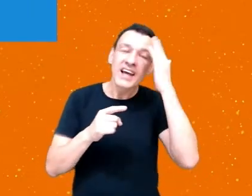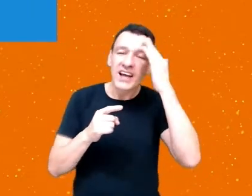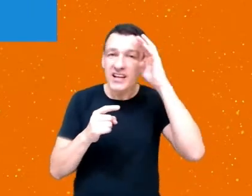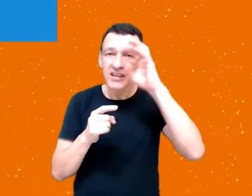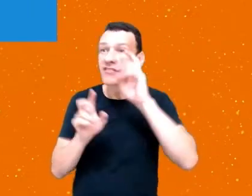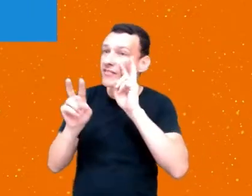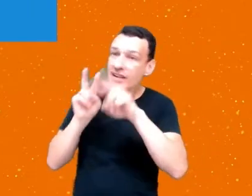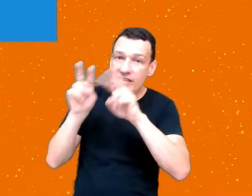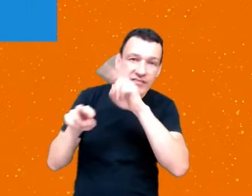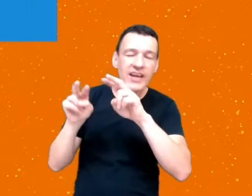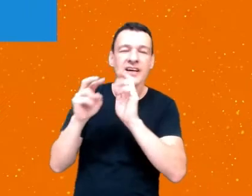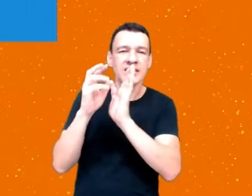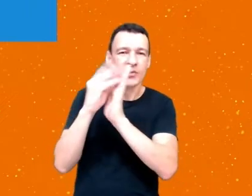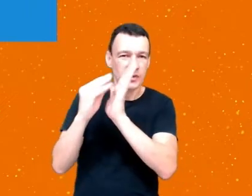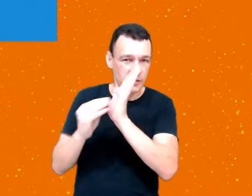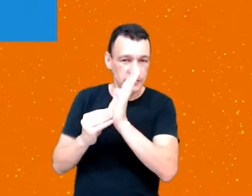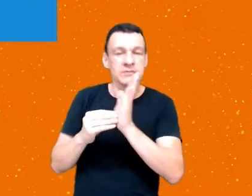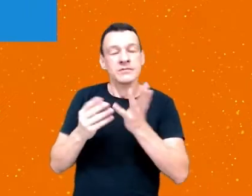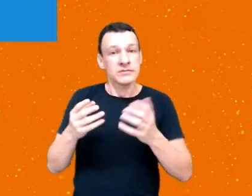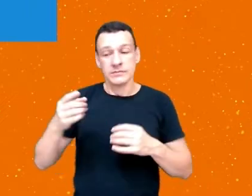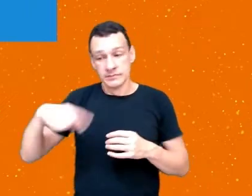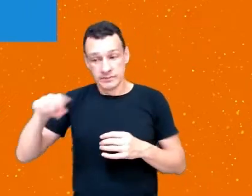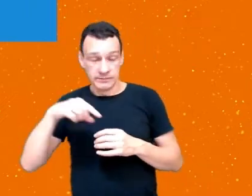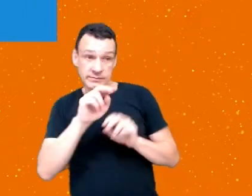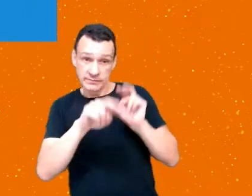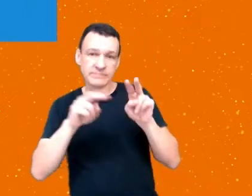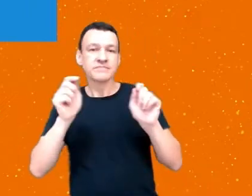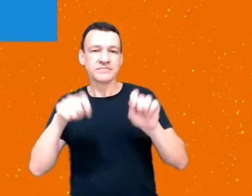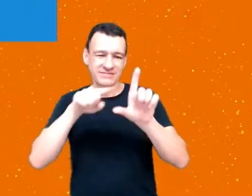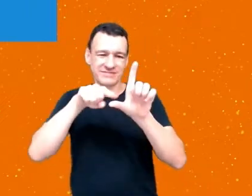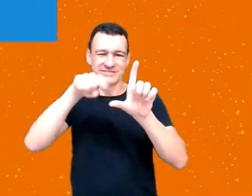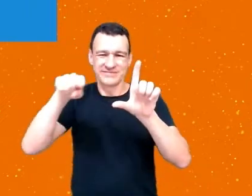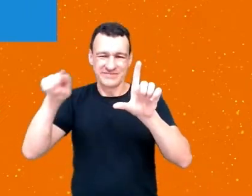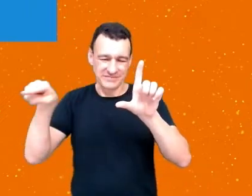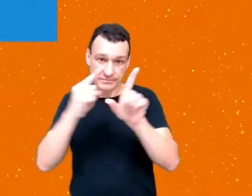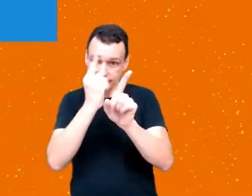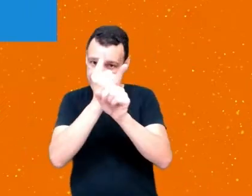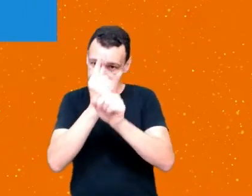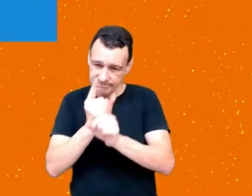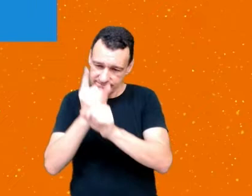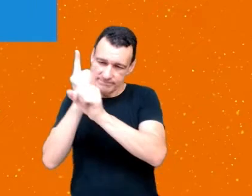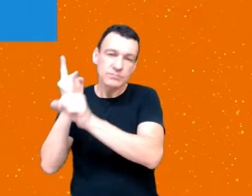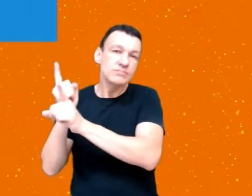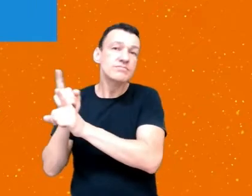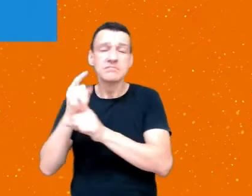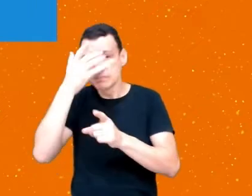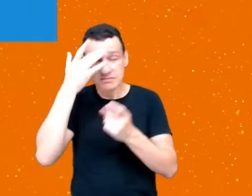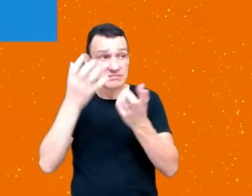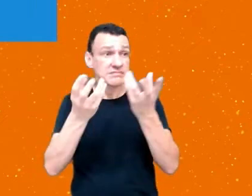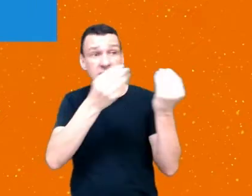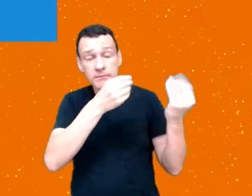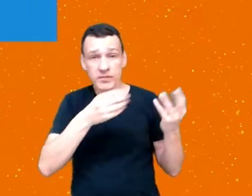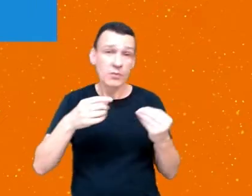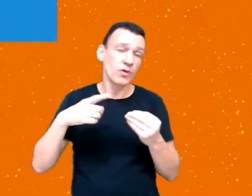tempo real utilizando aqui o nosso dashboard recebe 360 em cada momento ele